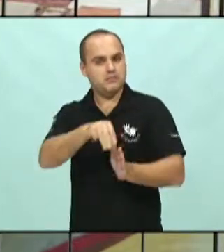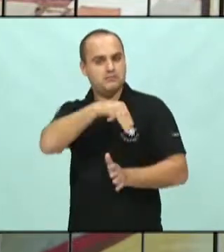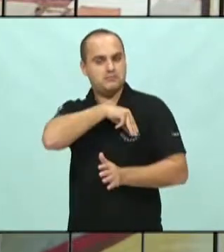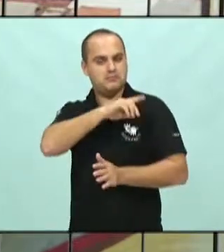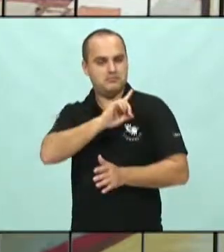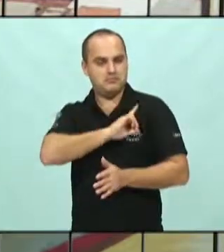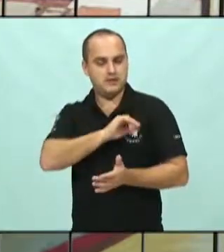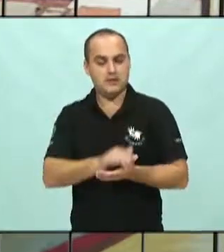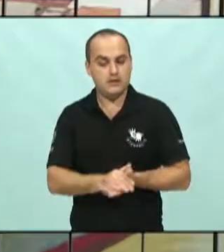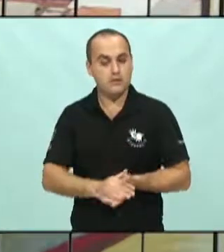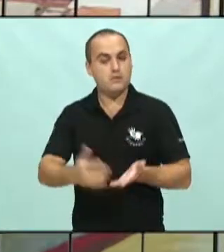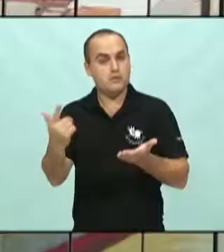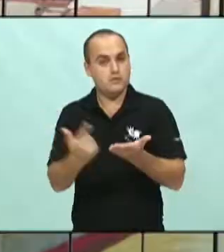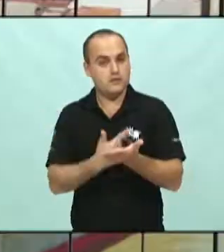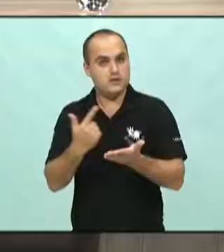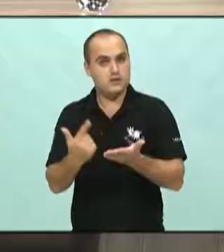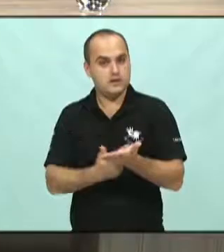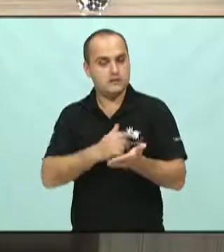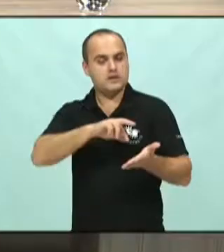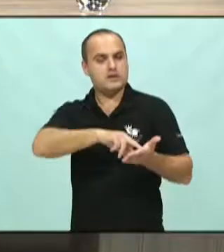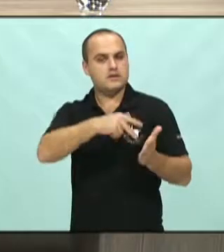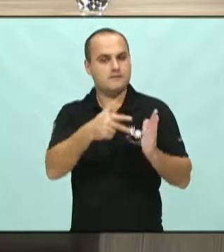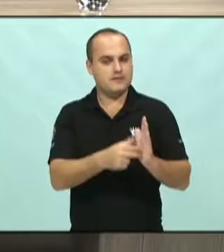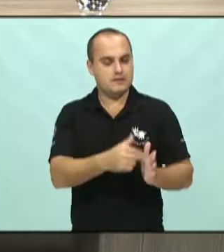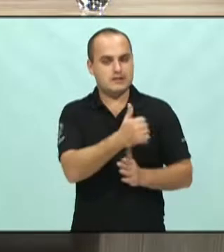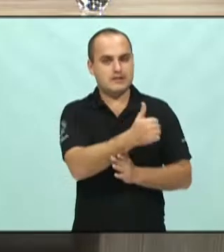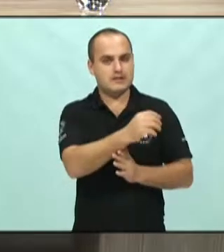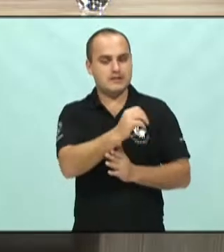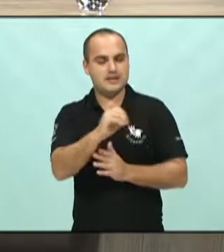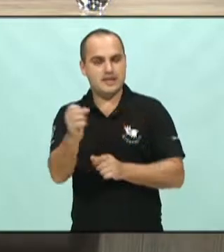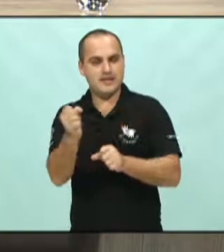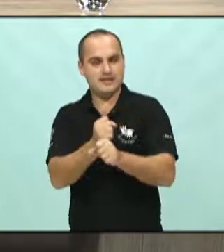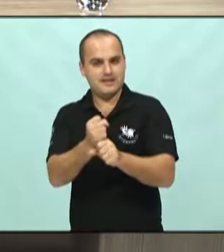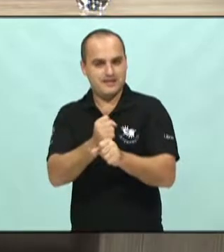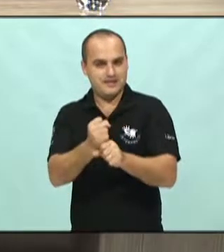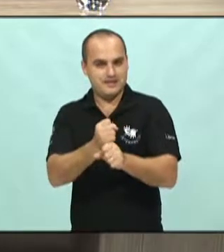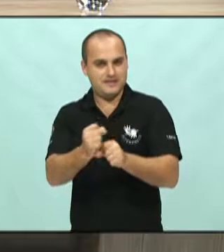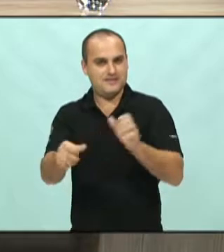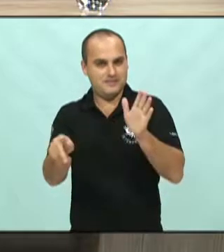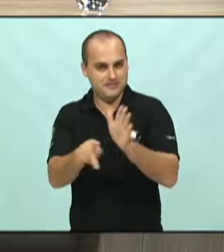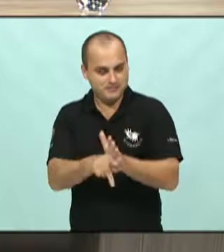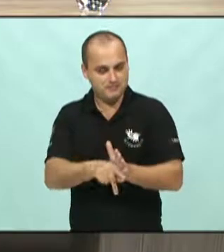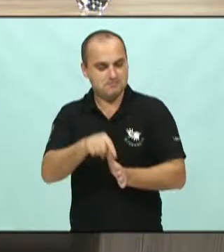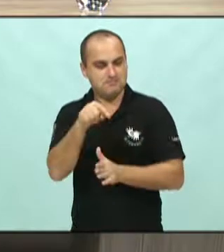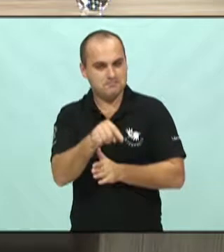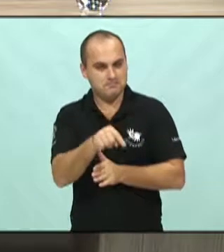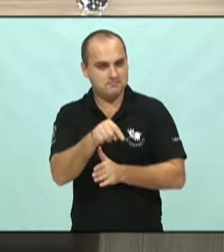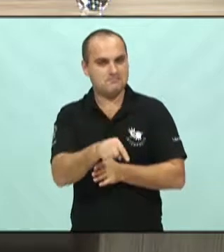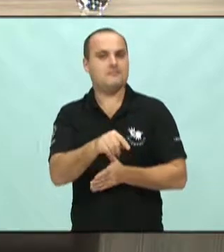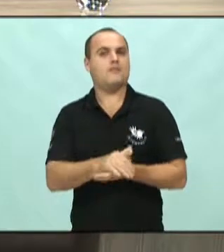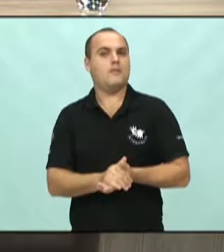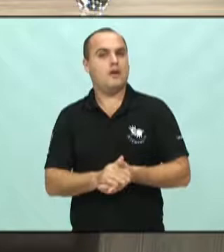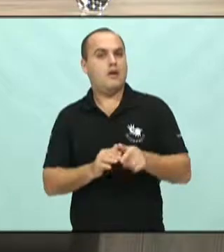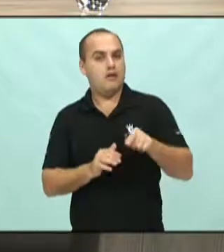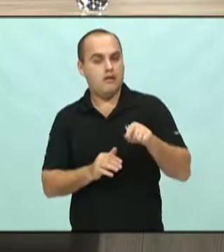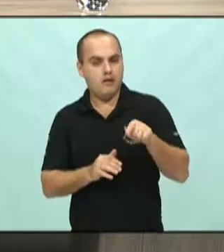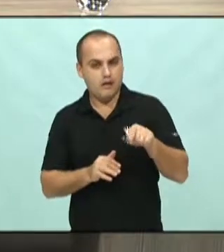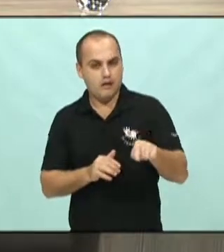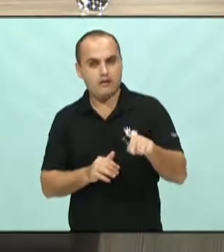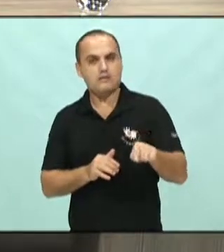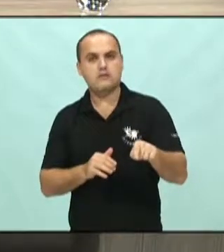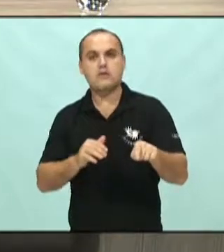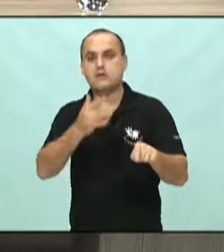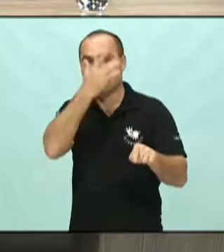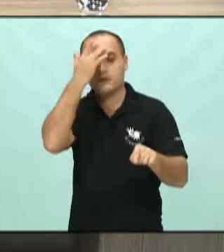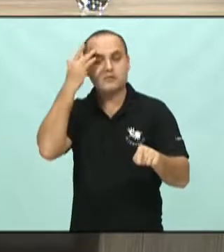história desse centenário do Marcílio Dias, né? 100 anos de trajetória. E é muita gratificação que eu vejo as